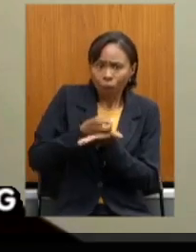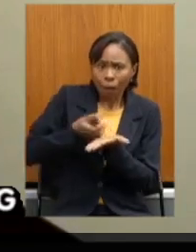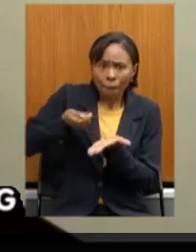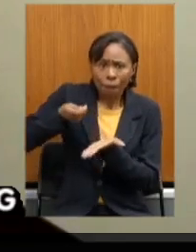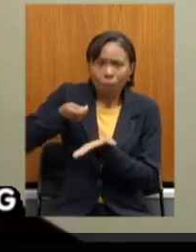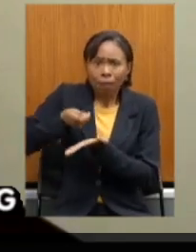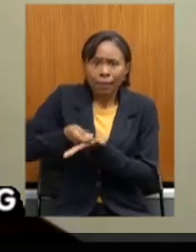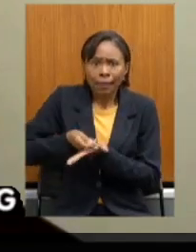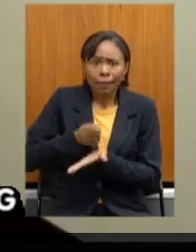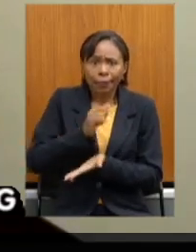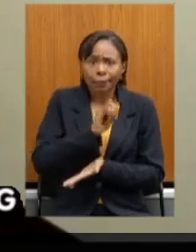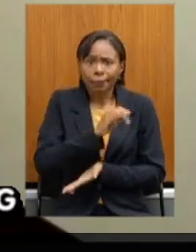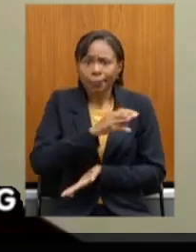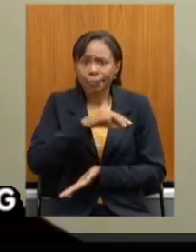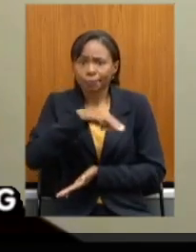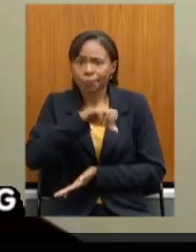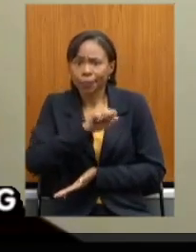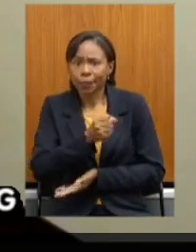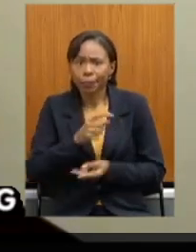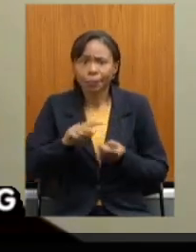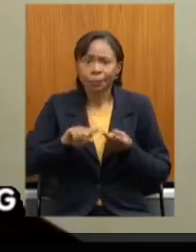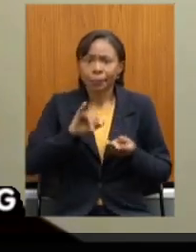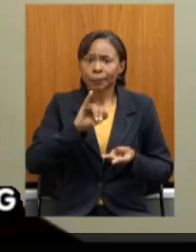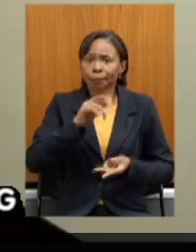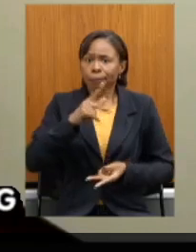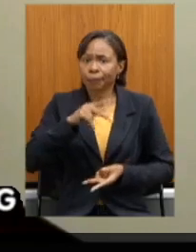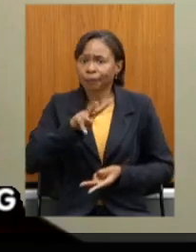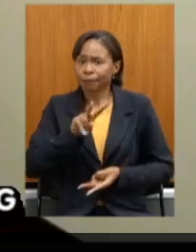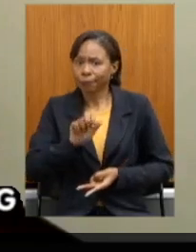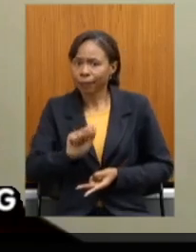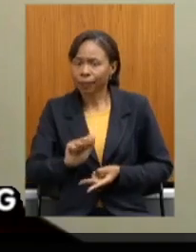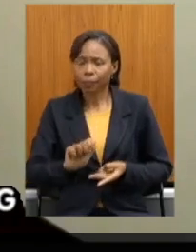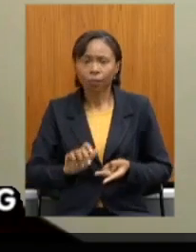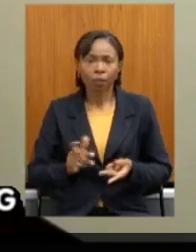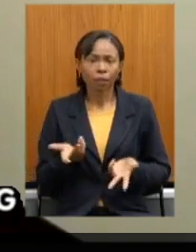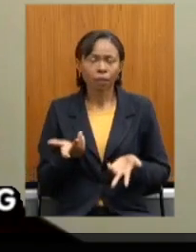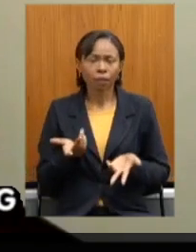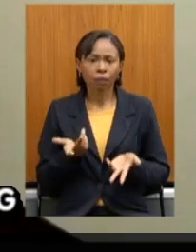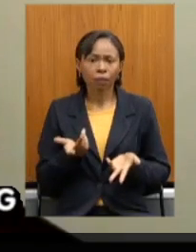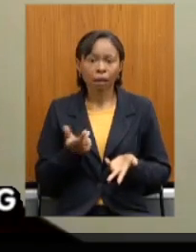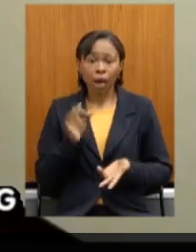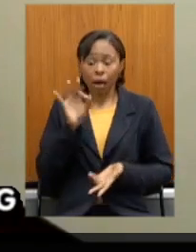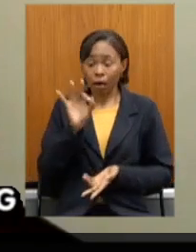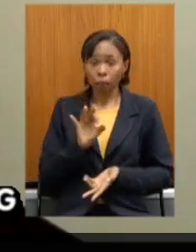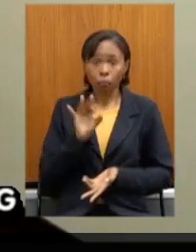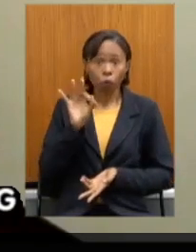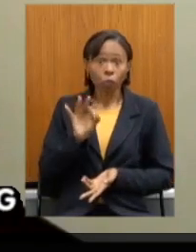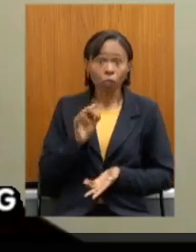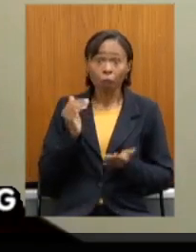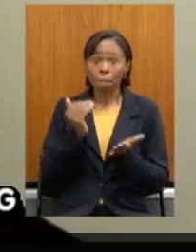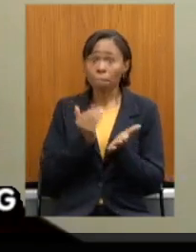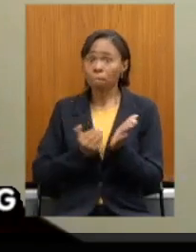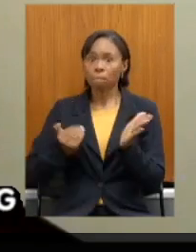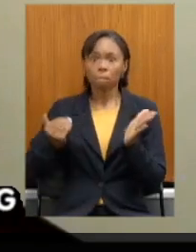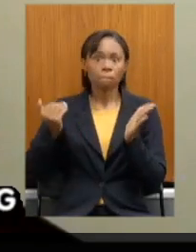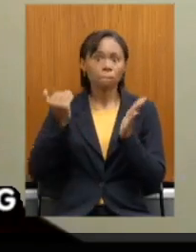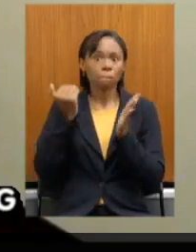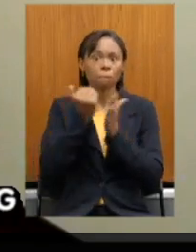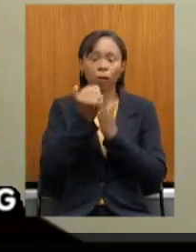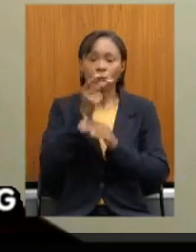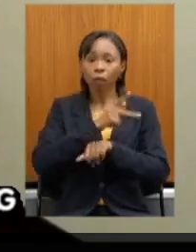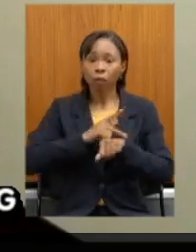Paga ICMS, paga IPVA, cujas alíquotas são as mais altas do país, estão entre as mais